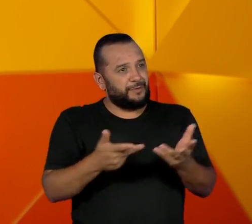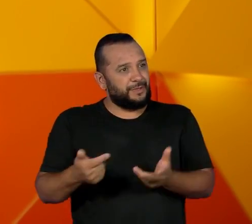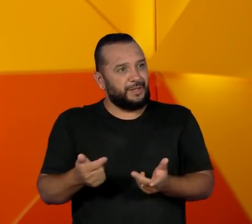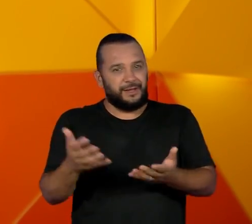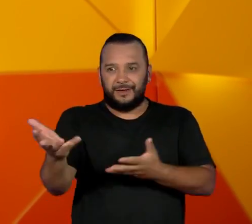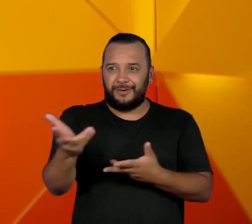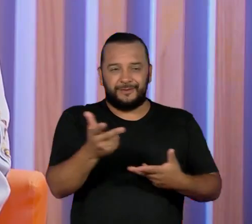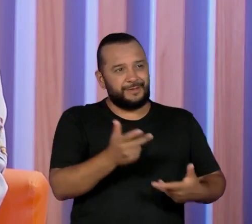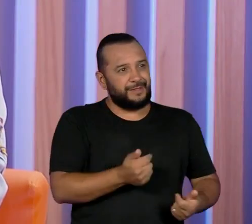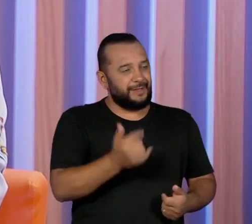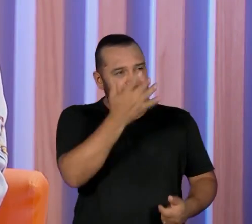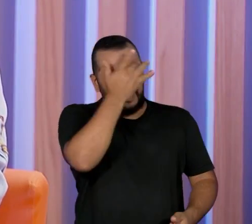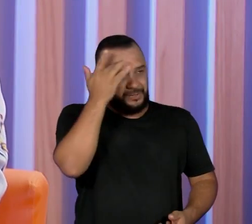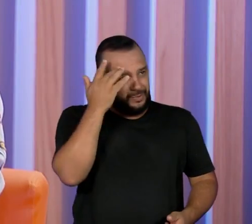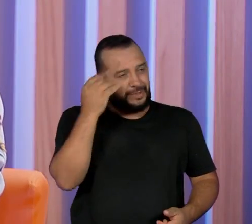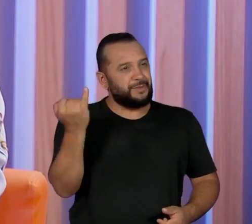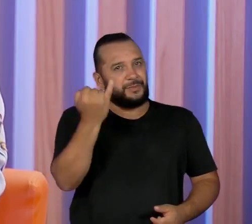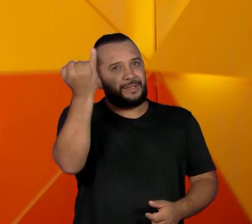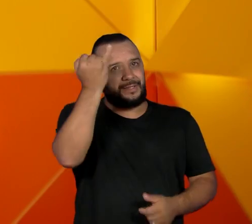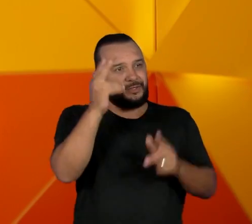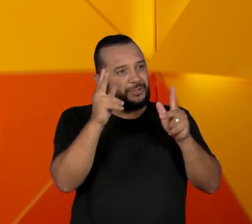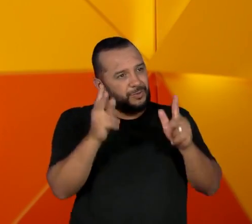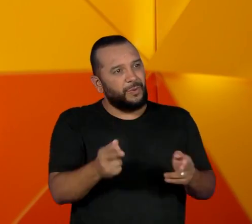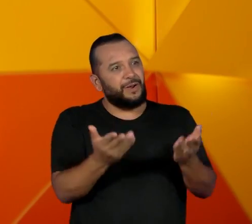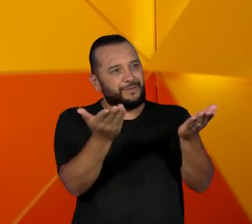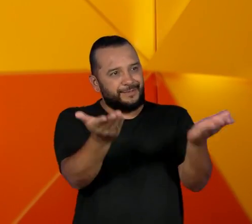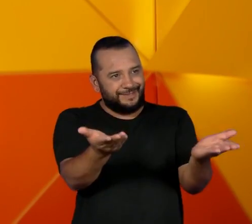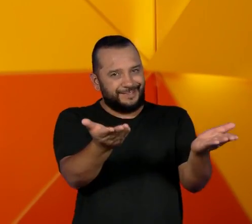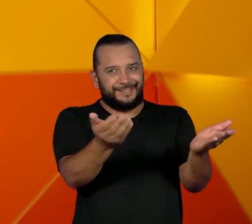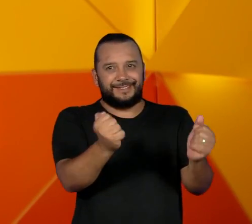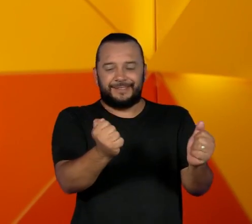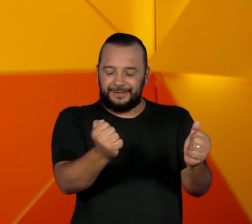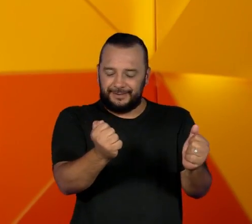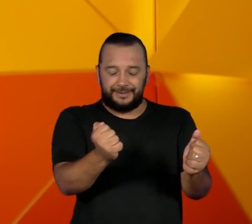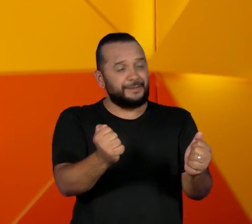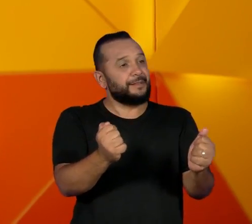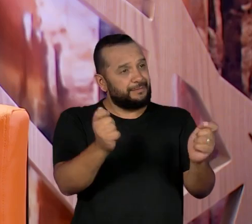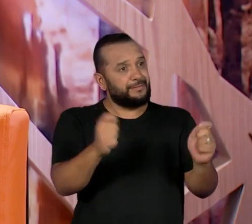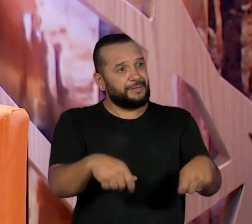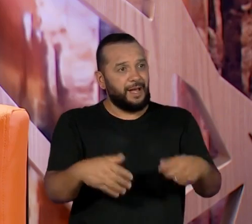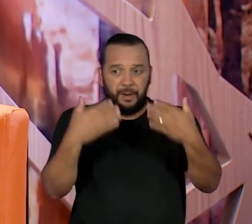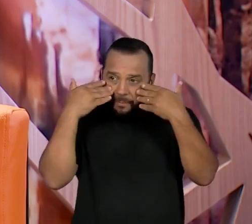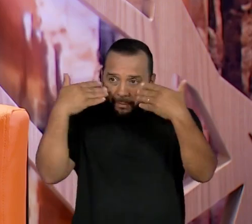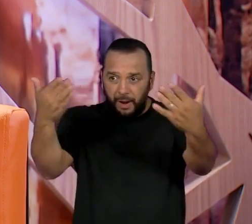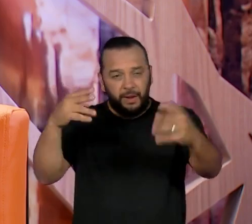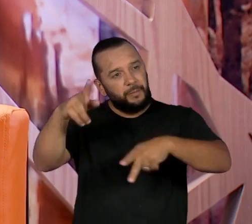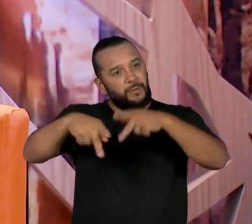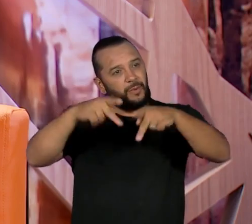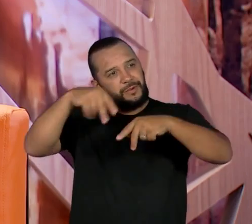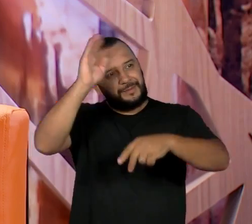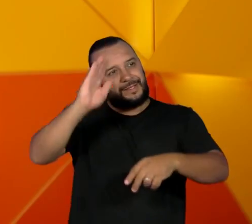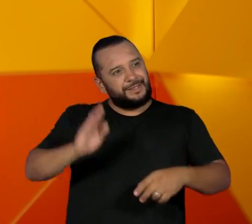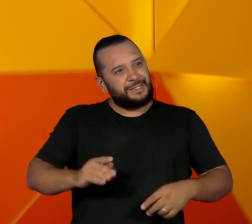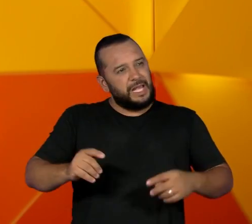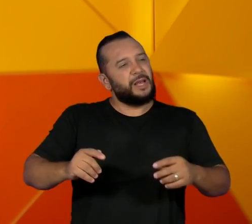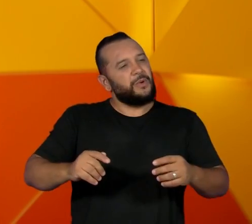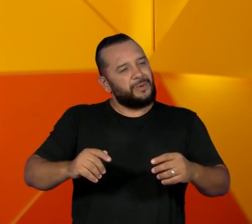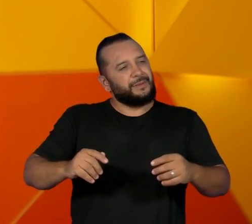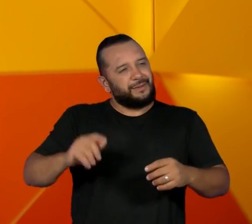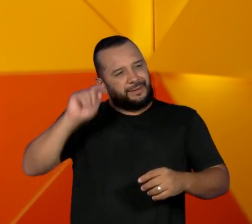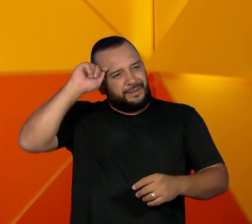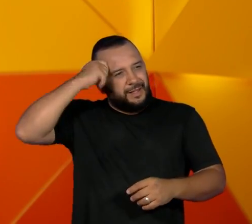meu lado, tão potentes quanto vocês, para que a gente possa mostrar para a população brasileira a nossa capacidade